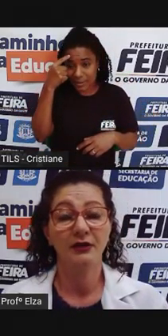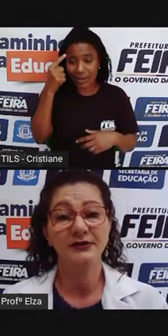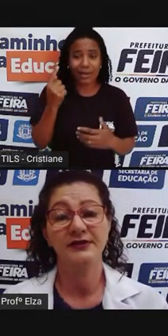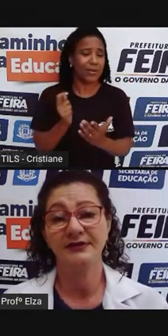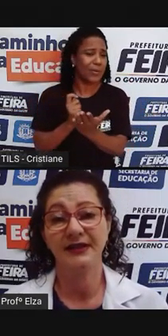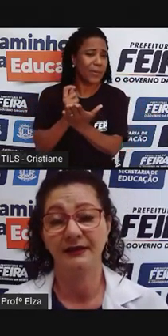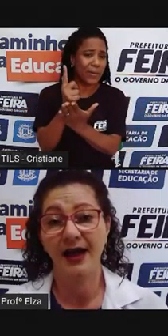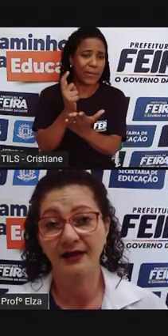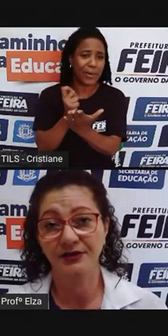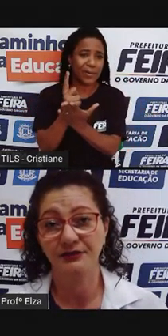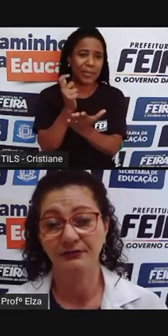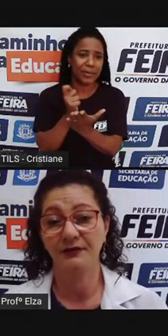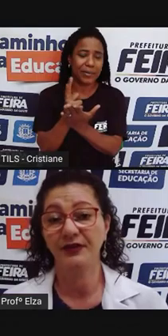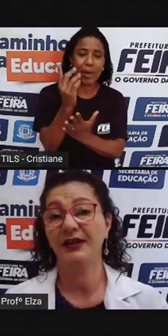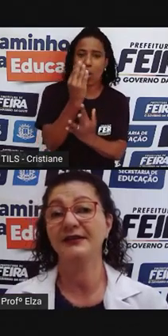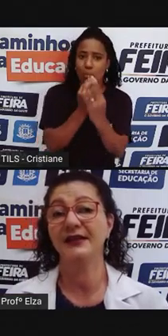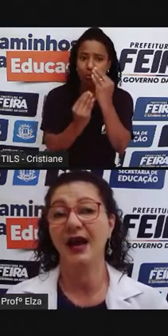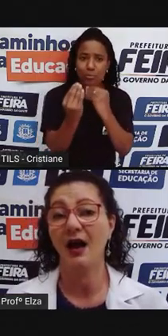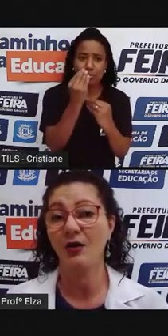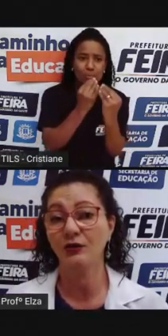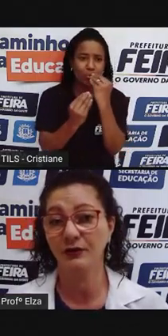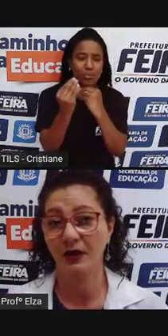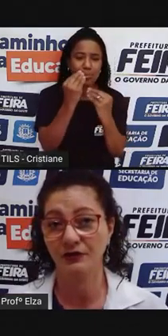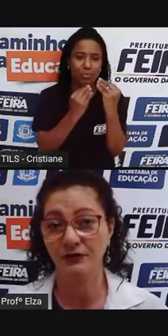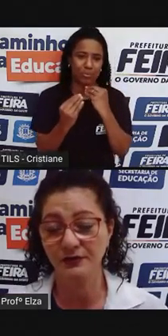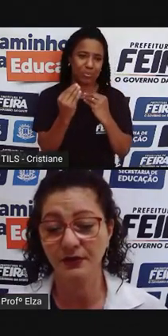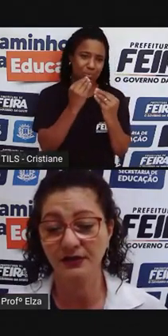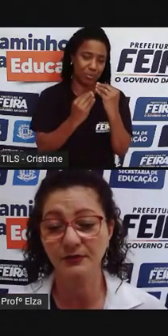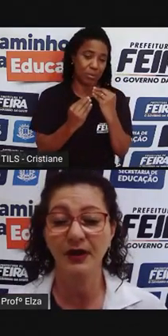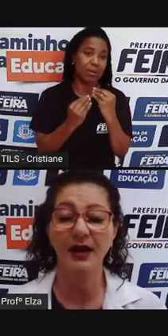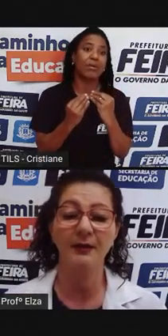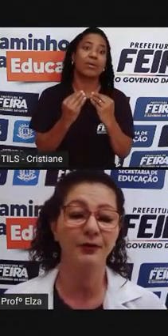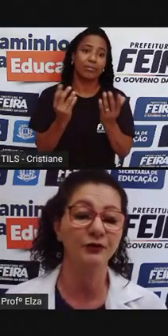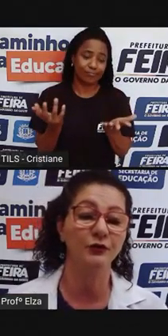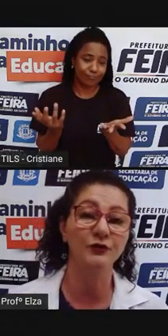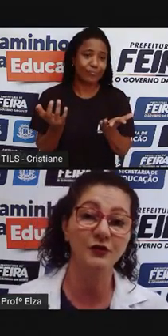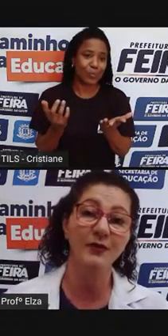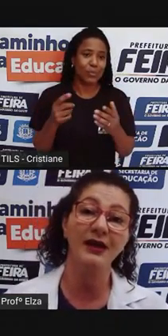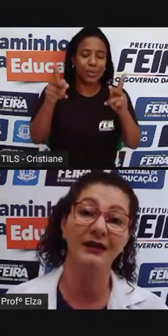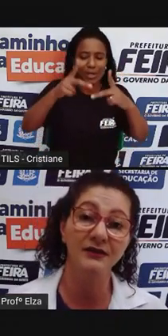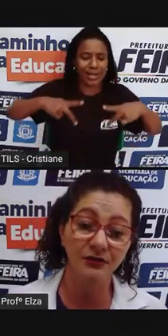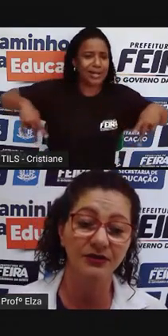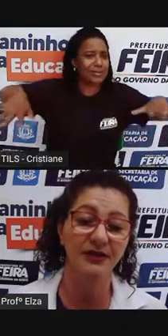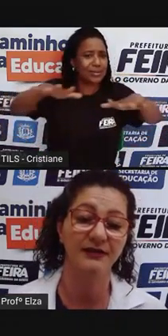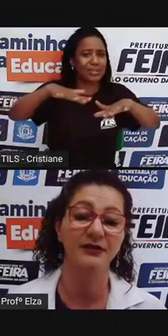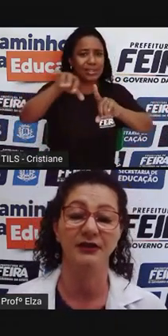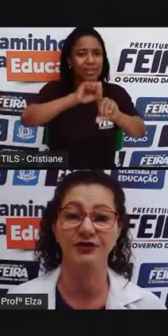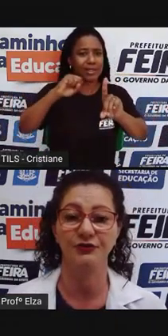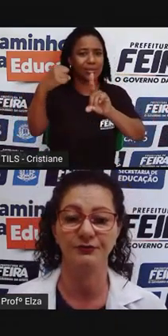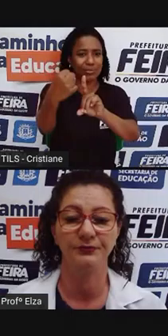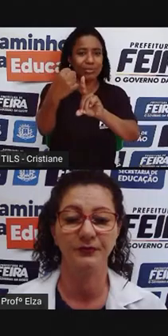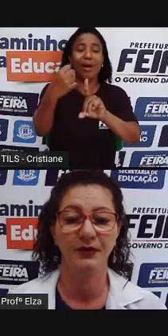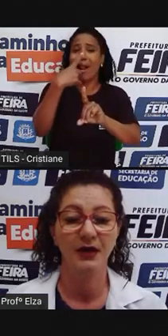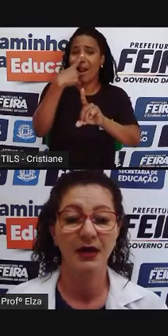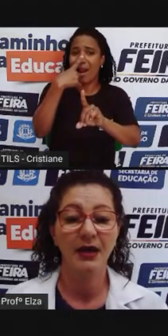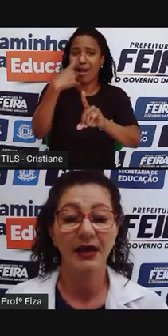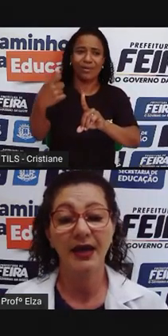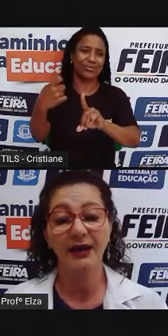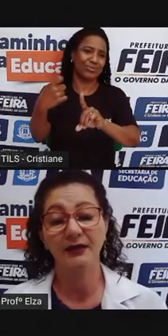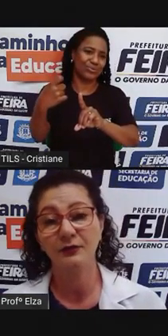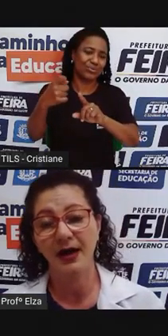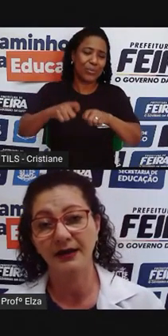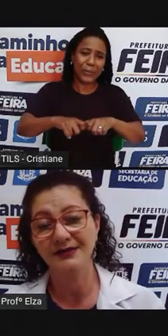Porque a nossa sociedade, devido a esse alto grau de consumismo, ela produz uma grande quantidade de lixo.